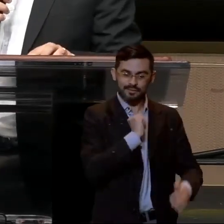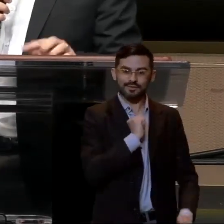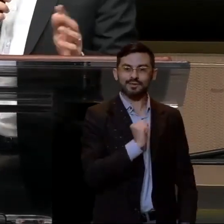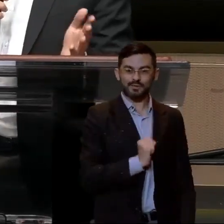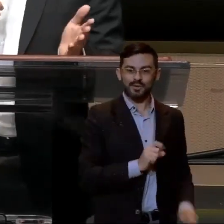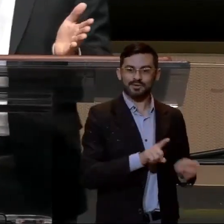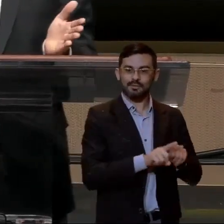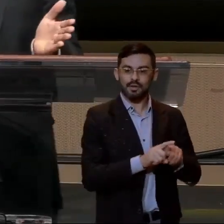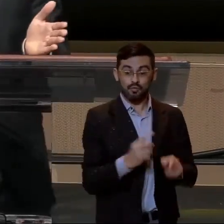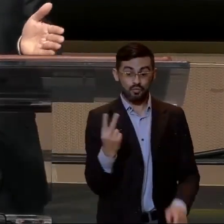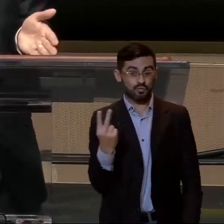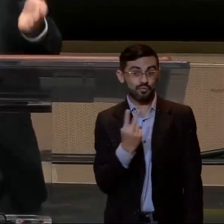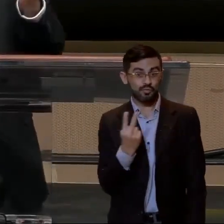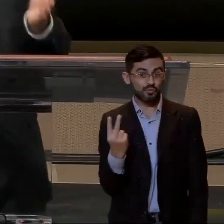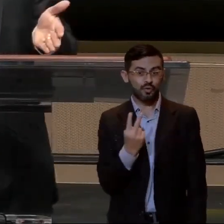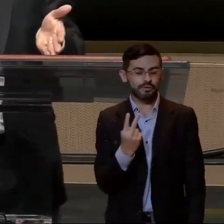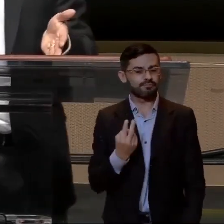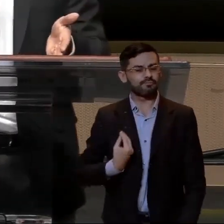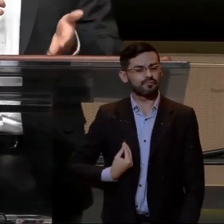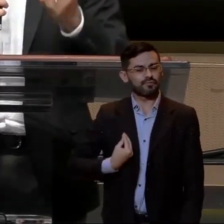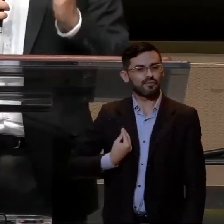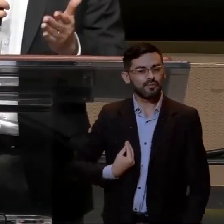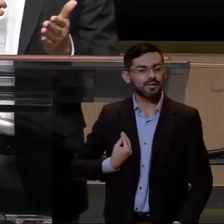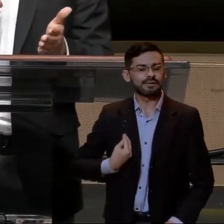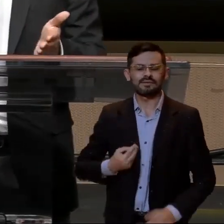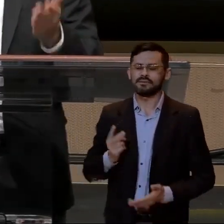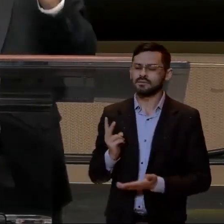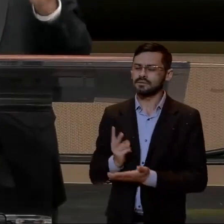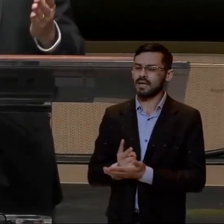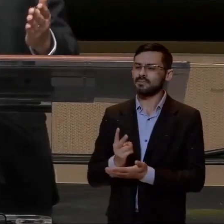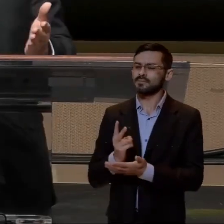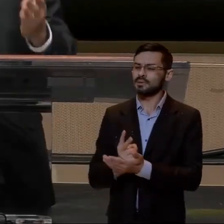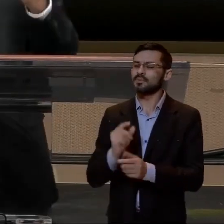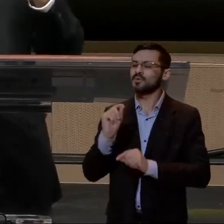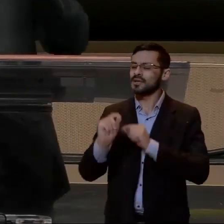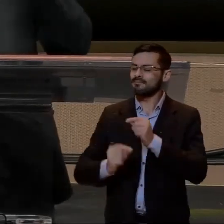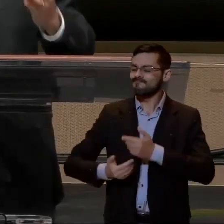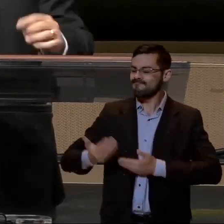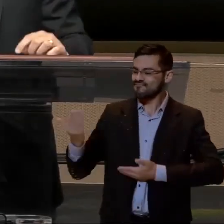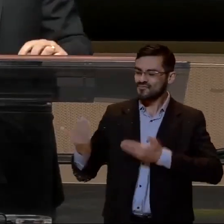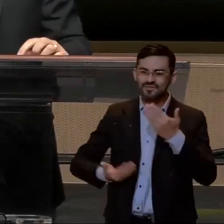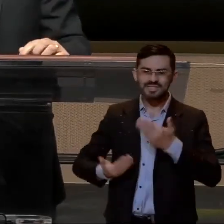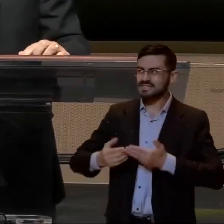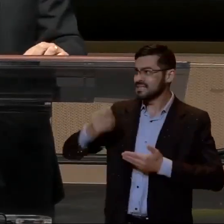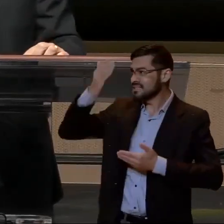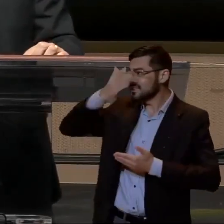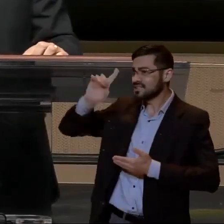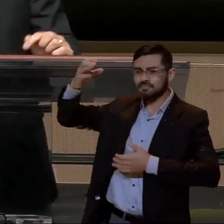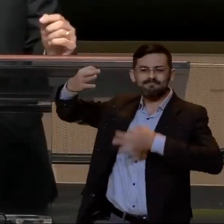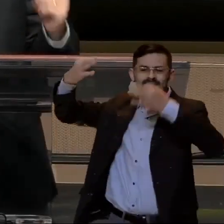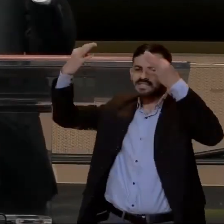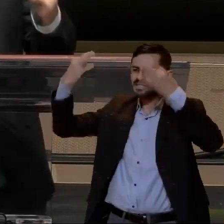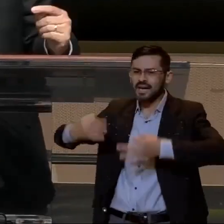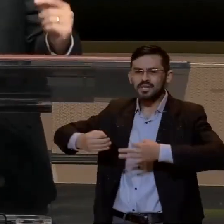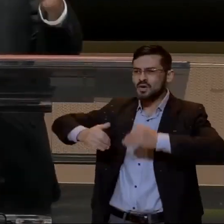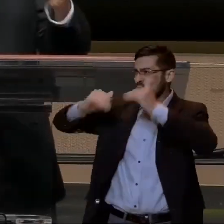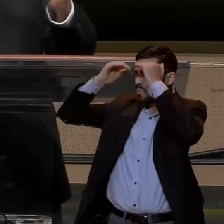sacerdotes. Esse casal vivia a vida que para Deus é correta,